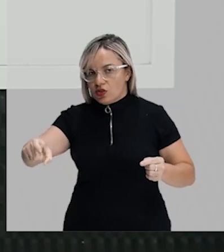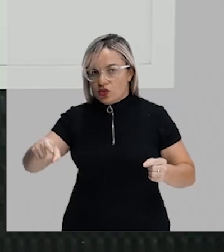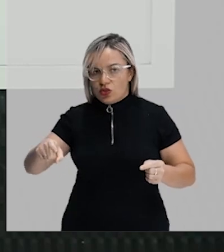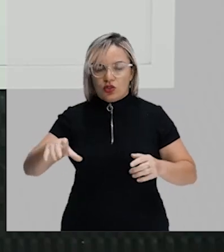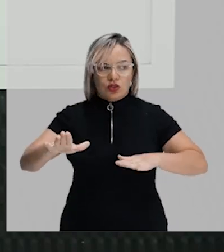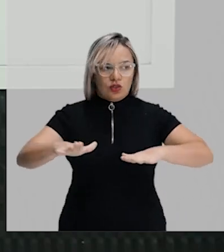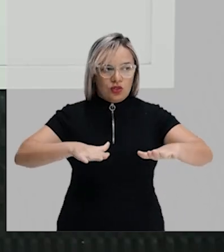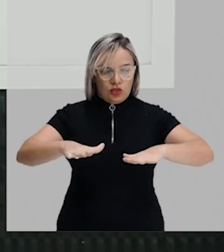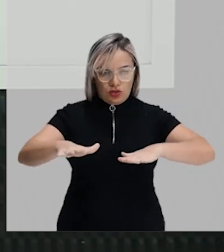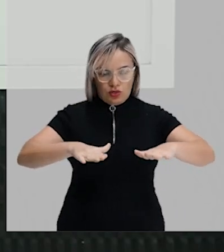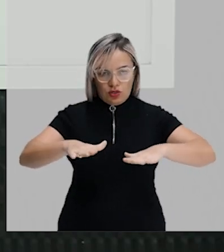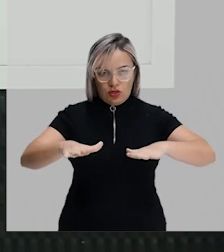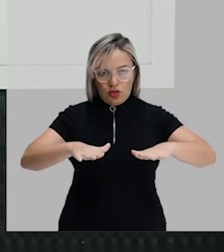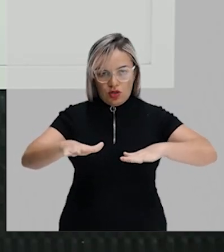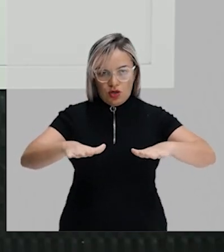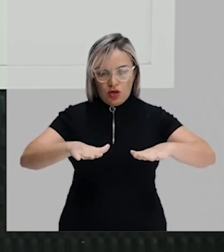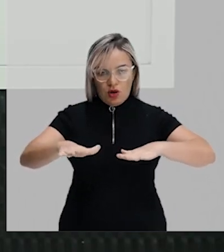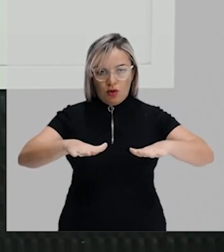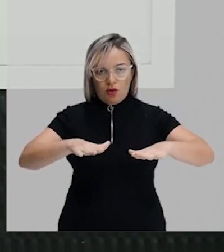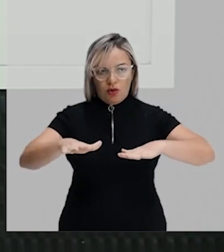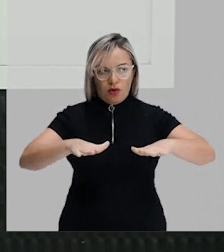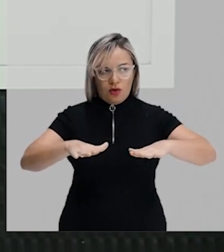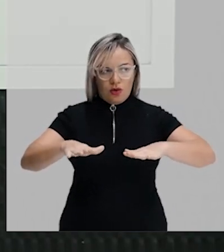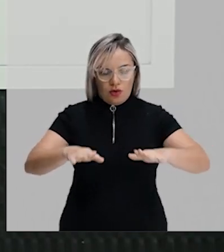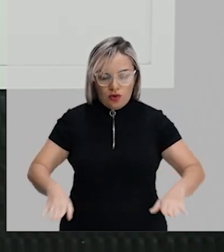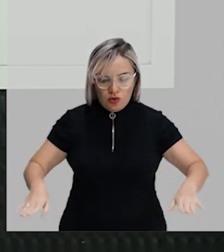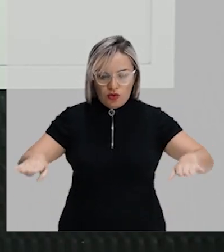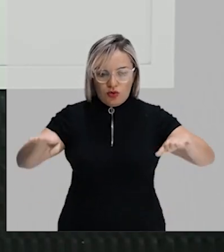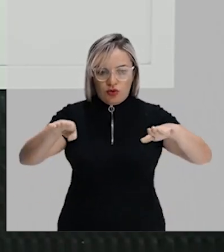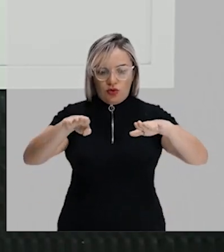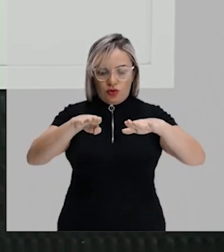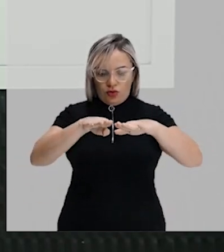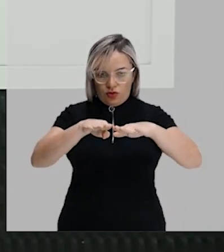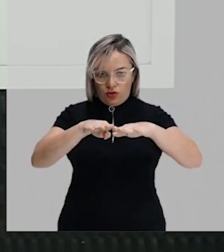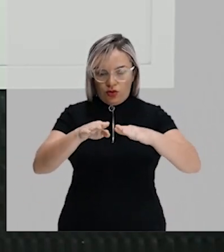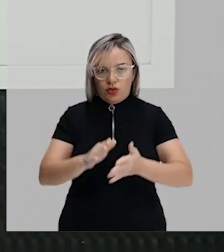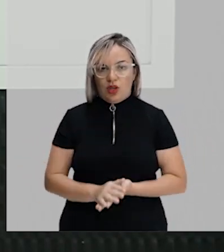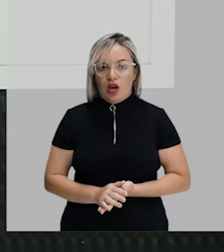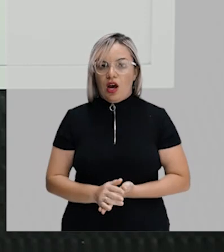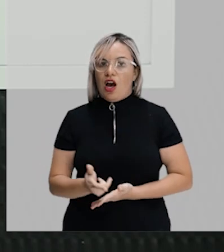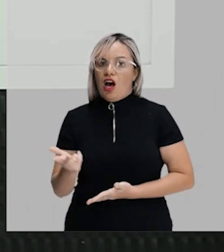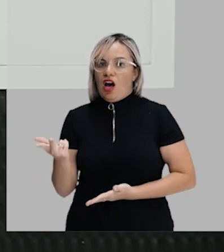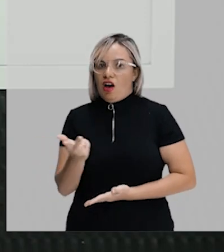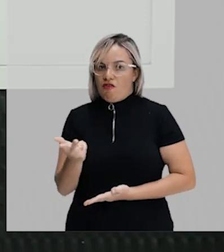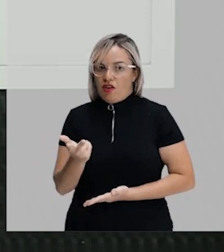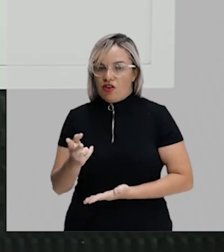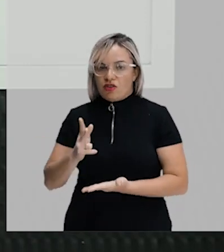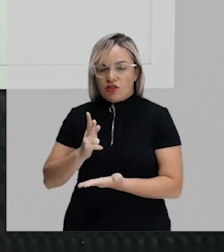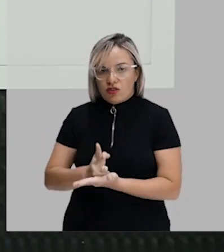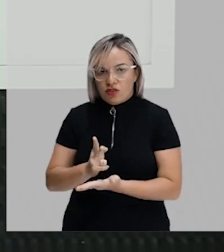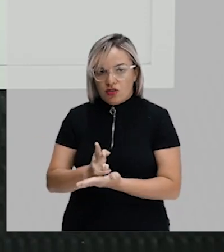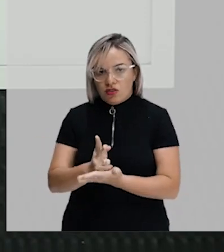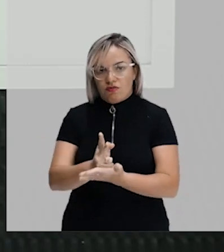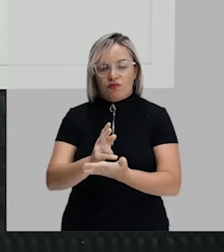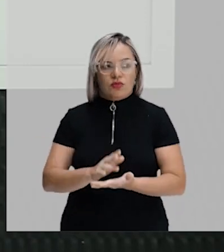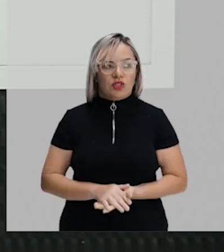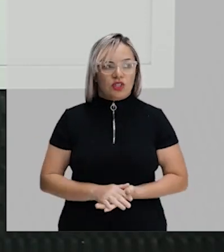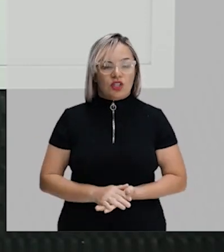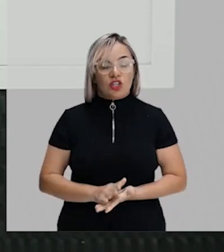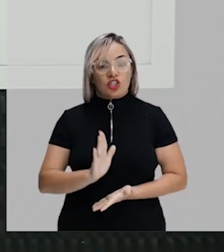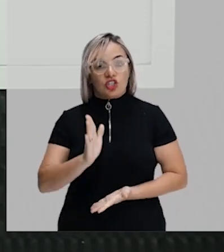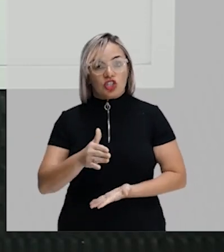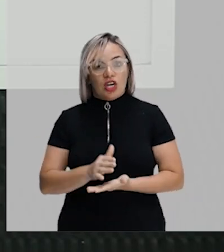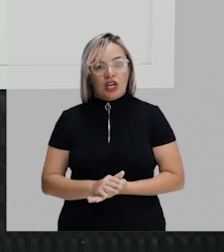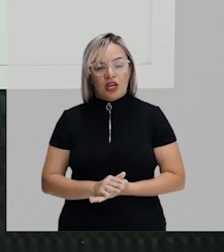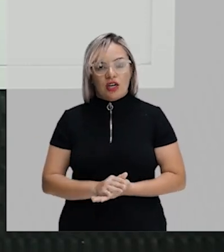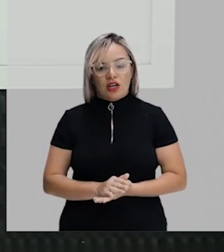movimento uniforme, ok? Neste caso, velocidade constante. Na y, nós vamos considerar